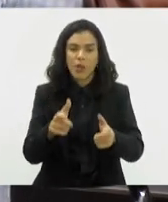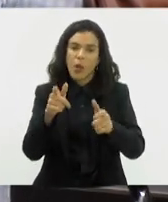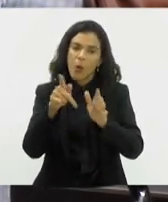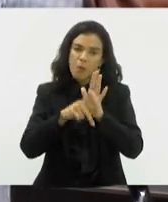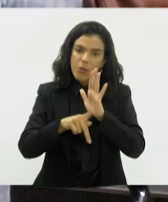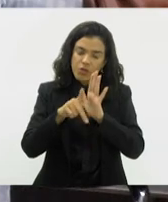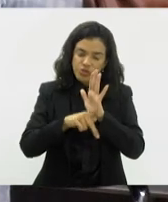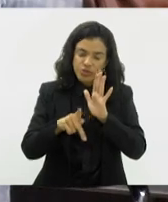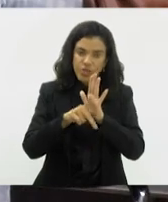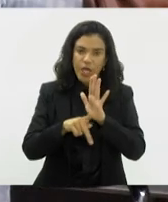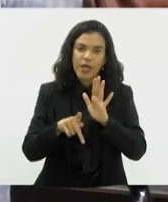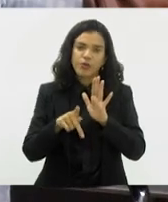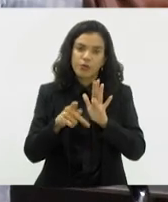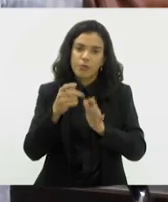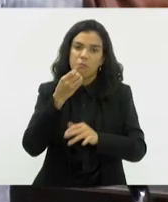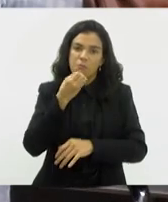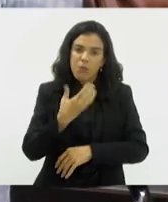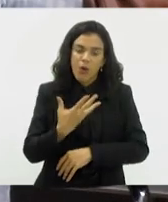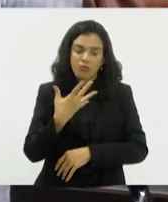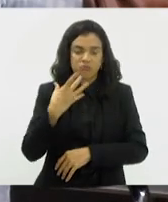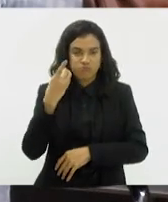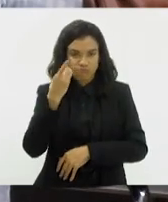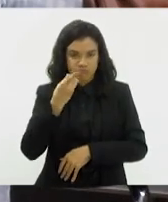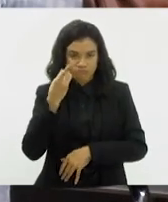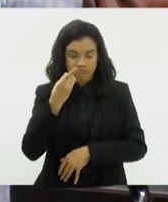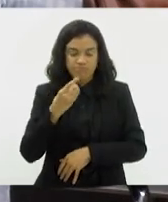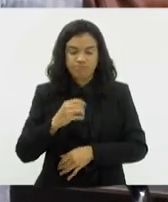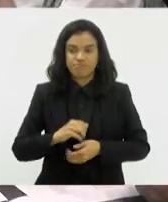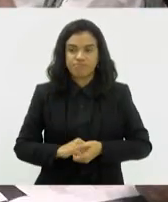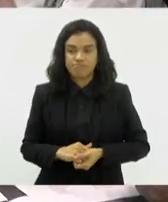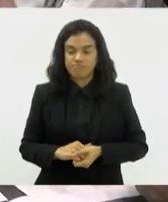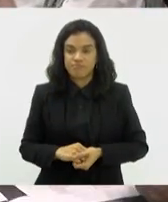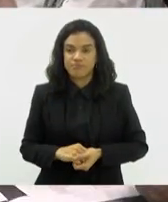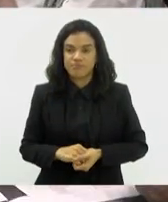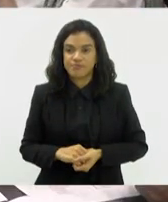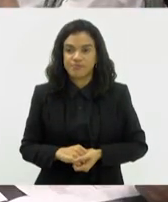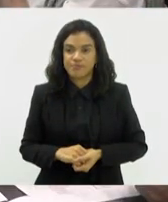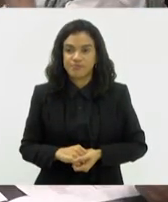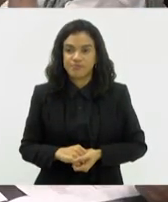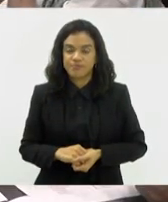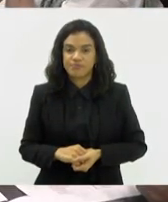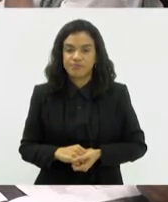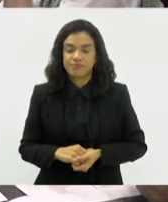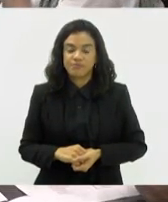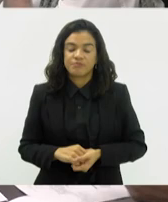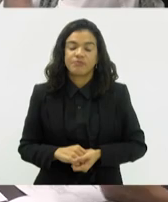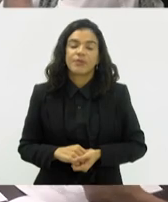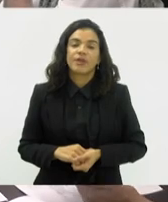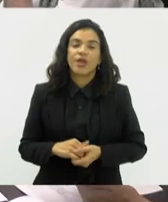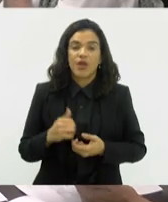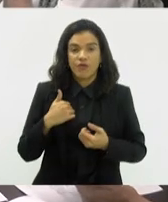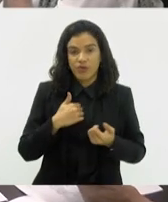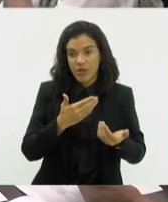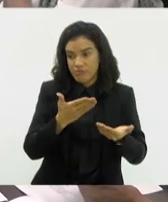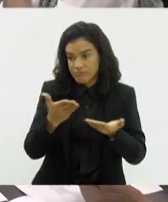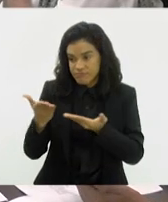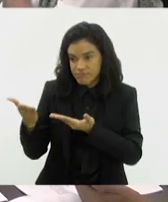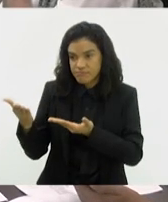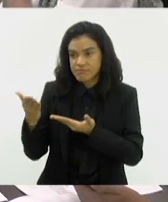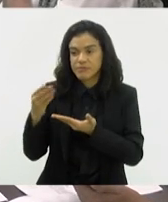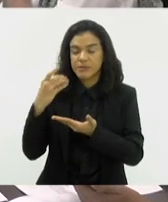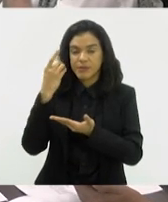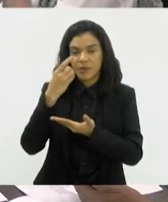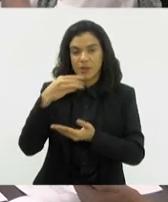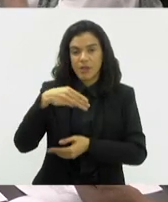da deputada que eu queria discutir. Bom, antes da minha observação, vou dar pela ordem ao deputado Carlos